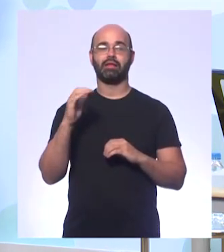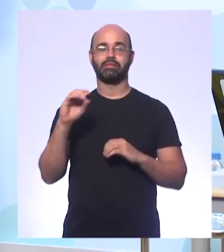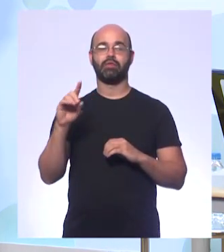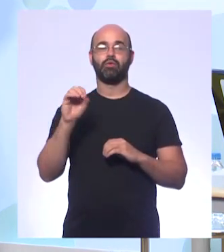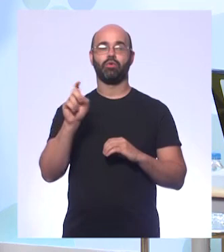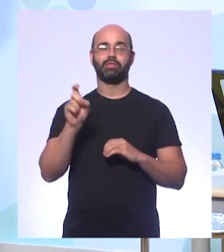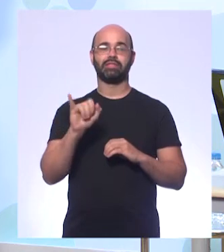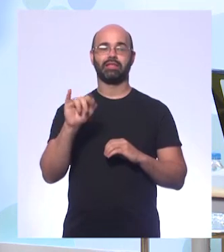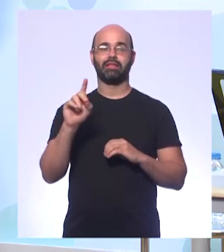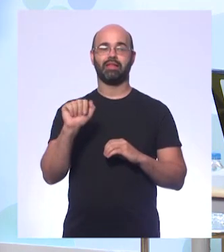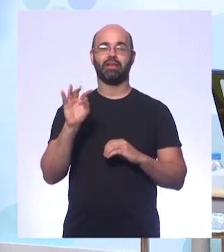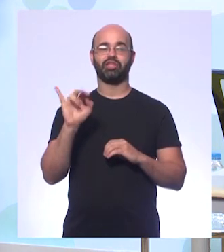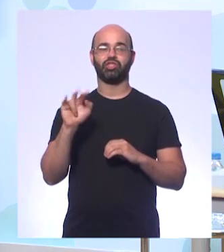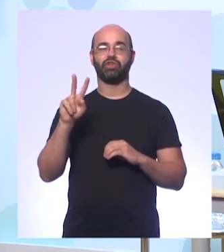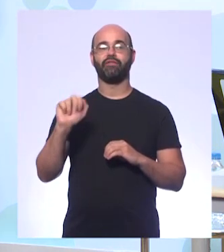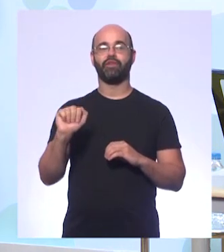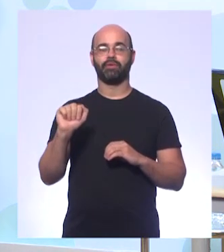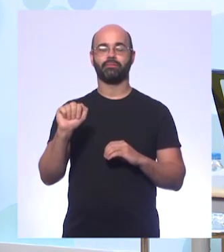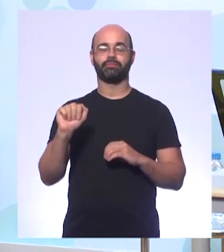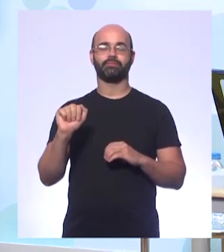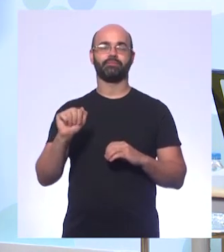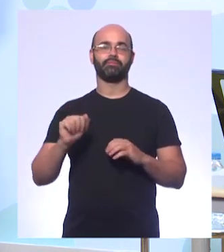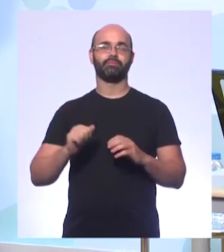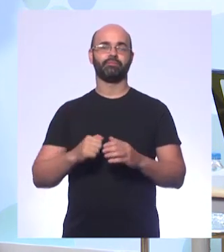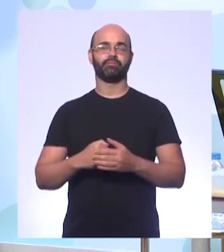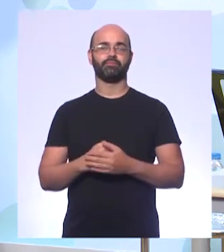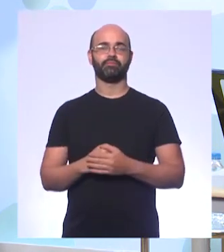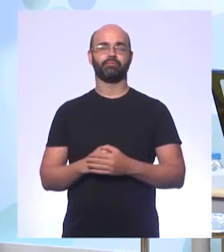até repetir, ó. Fosforilação